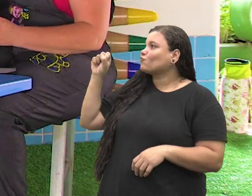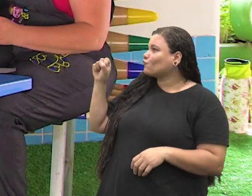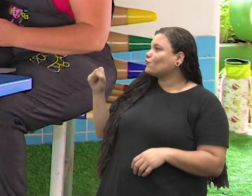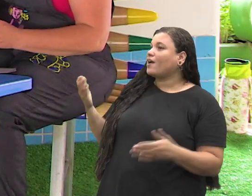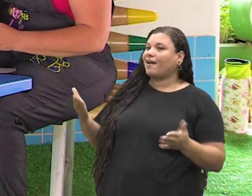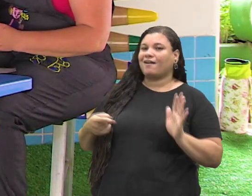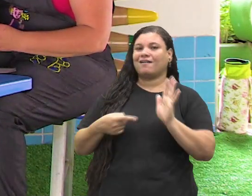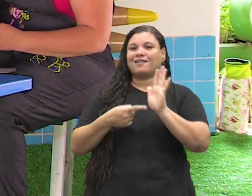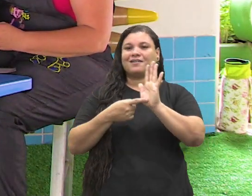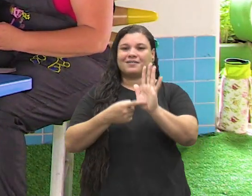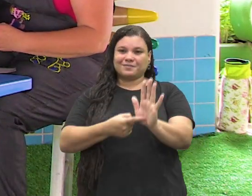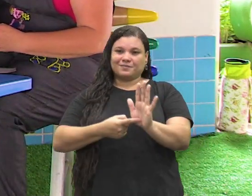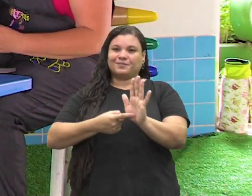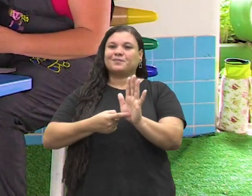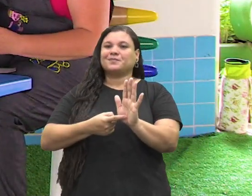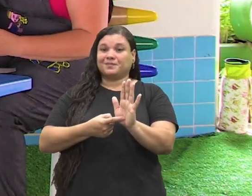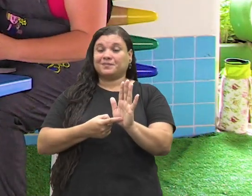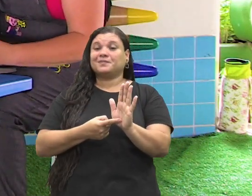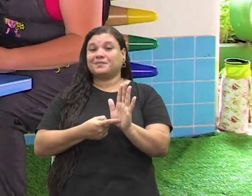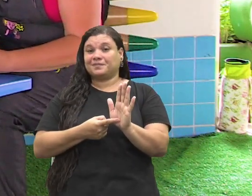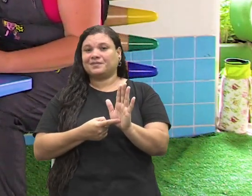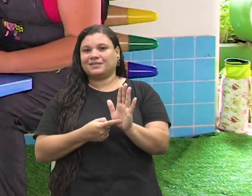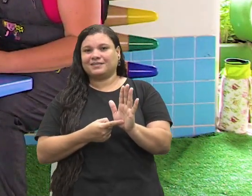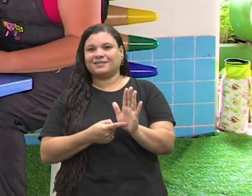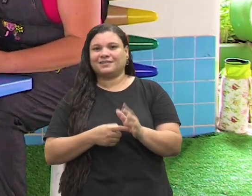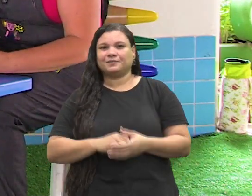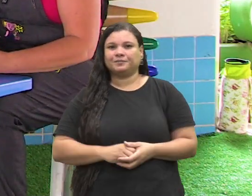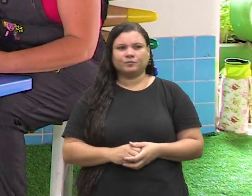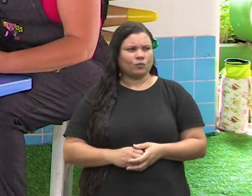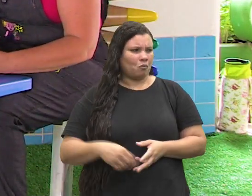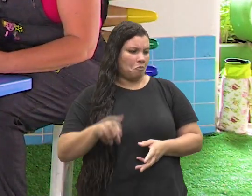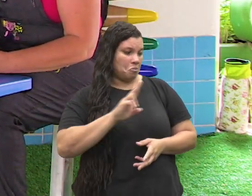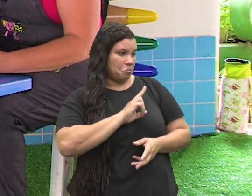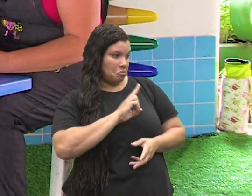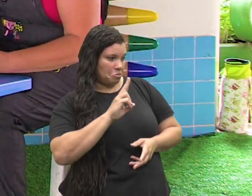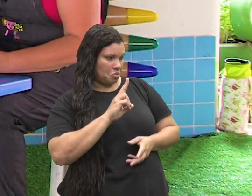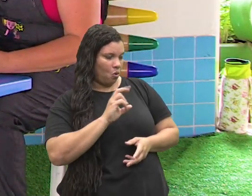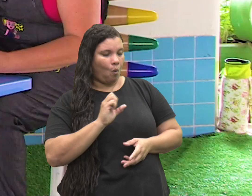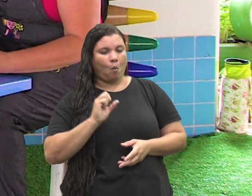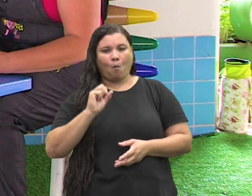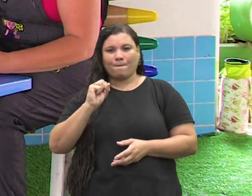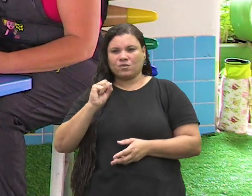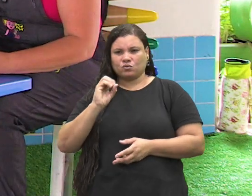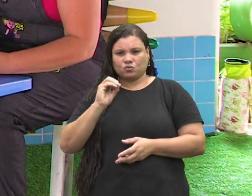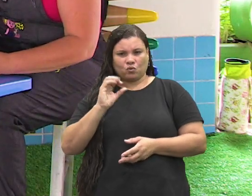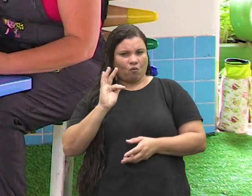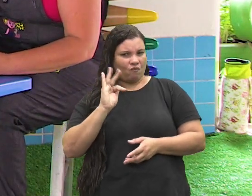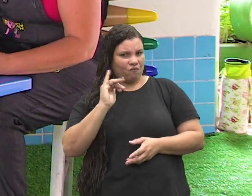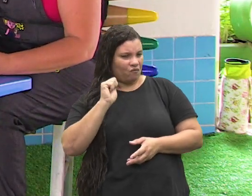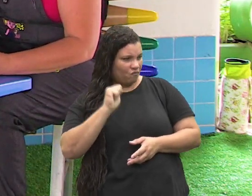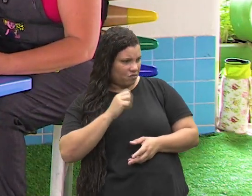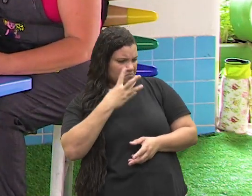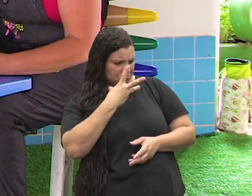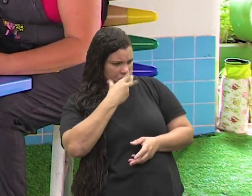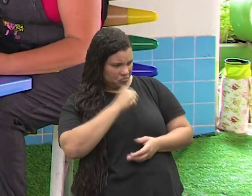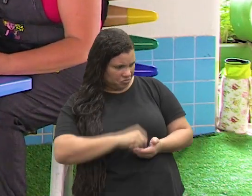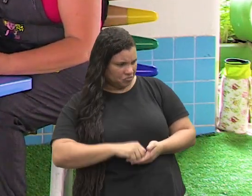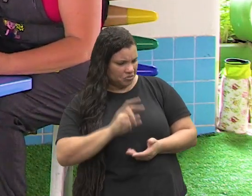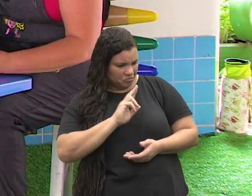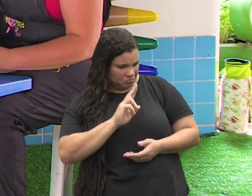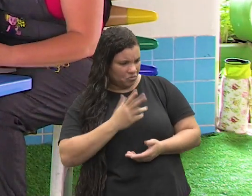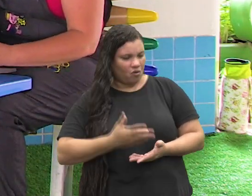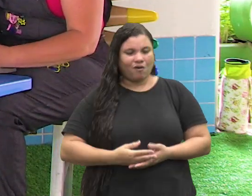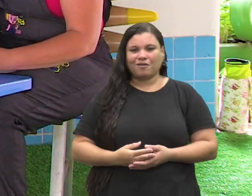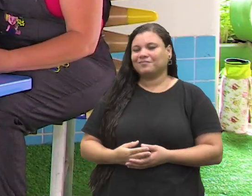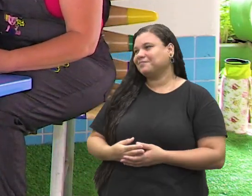Ai, Sofia tá terminando. Que nome lindo, Sofia Lauren. Você vai ensinar pras suas colegas, Sofia?